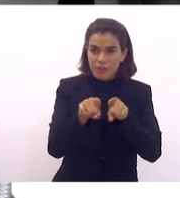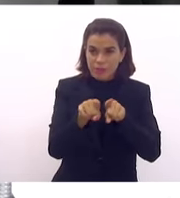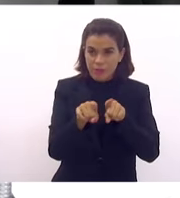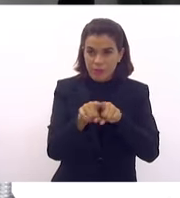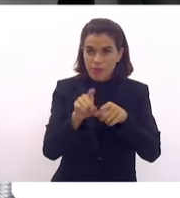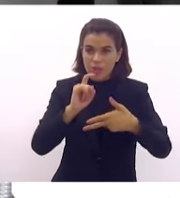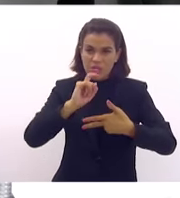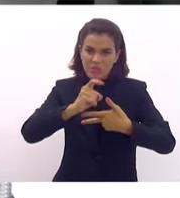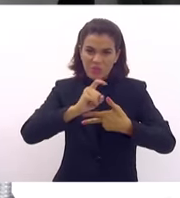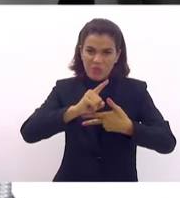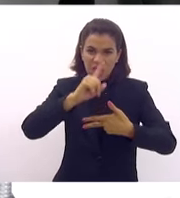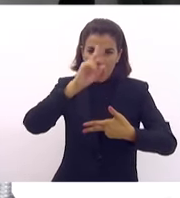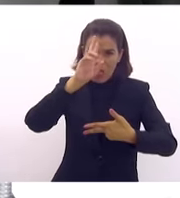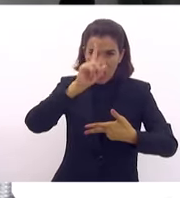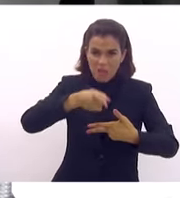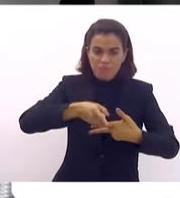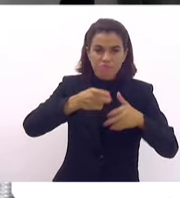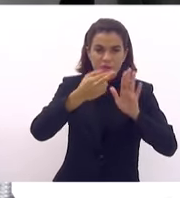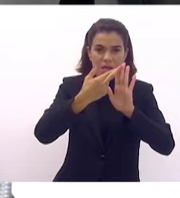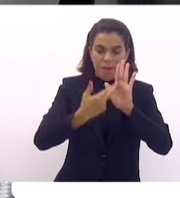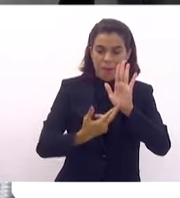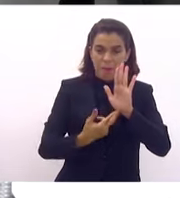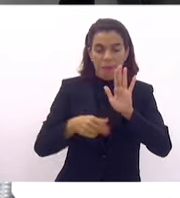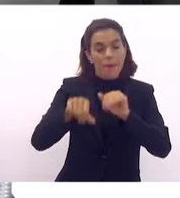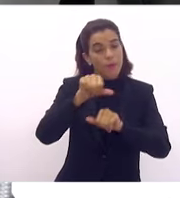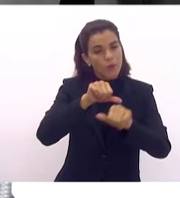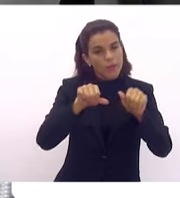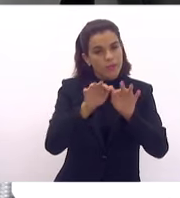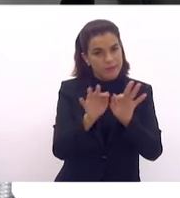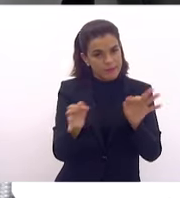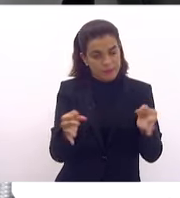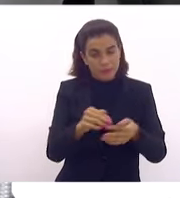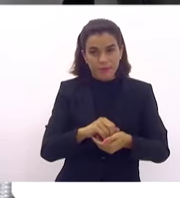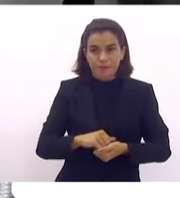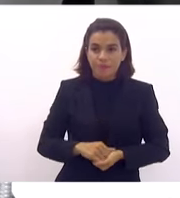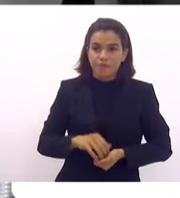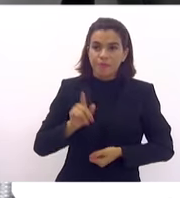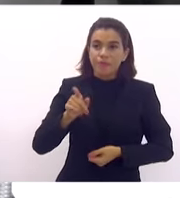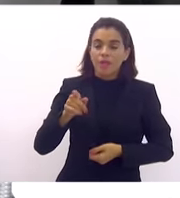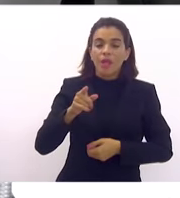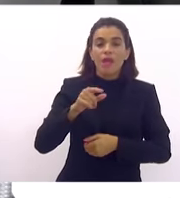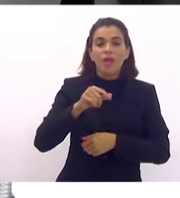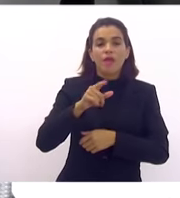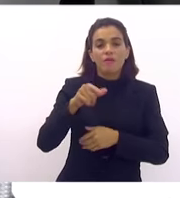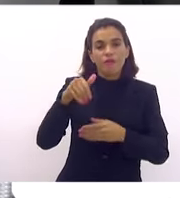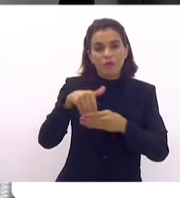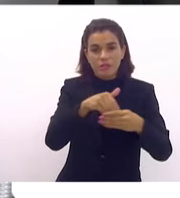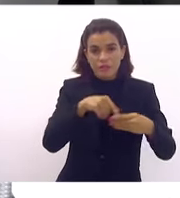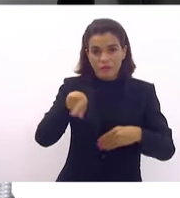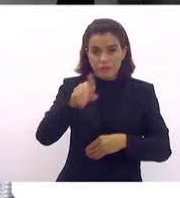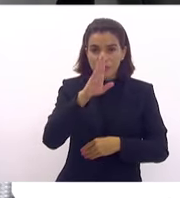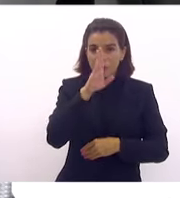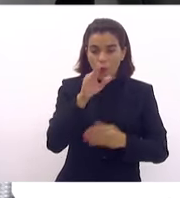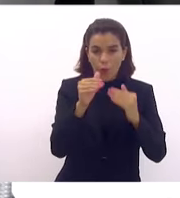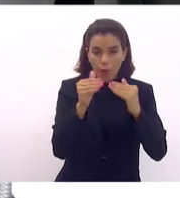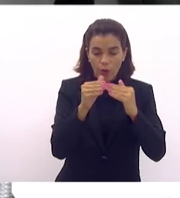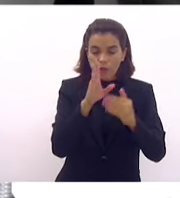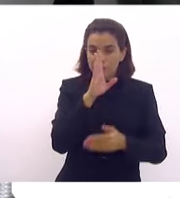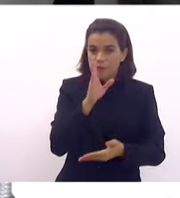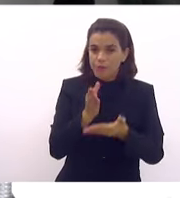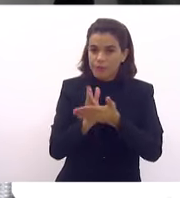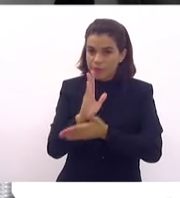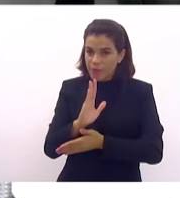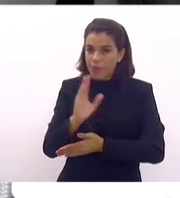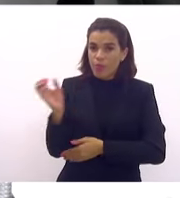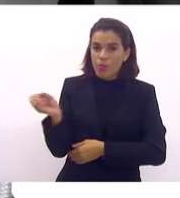Executivo regulamentará essas mudanças de praxe. Em votação, senhores que aprovam, permaneçam como estão. Aprovado